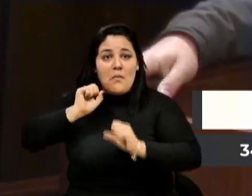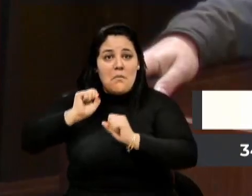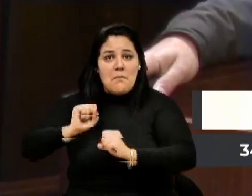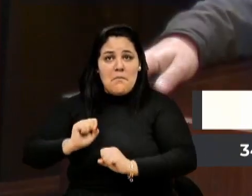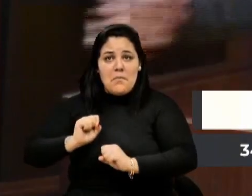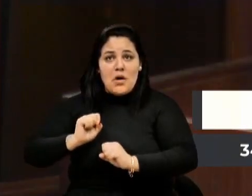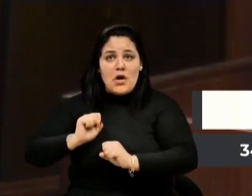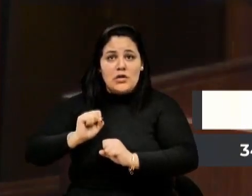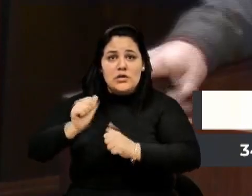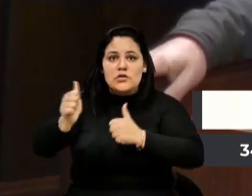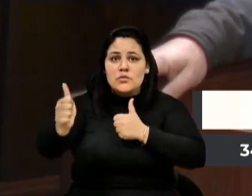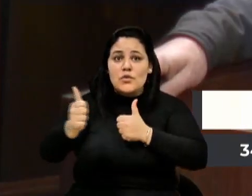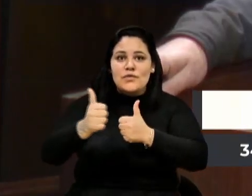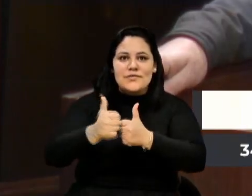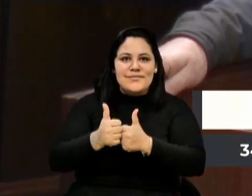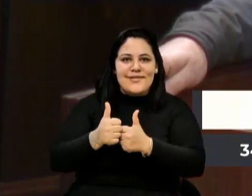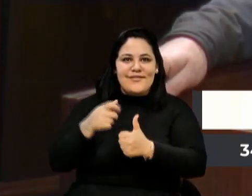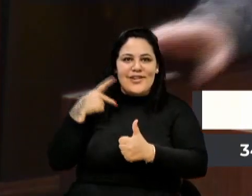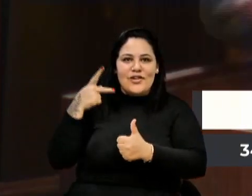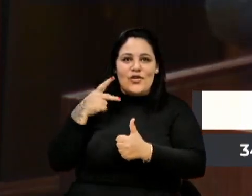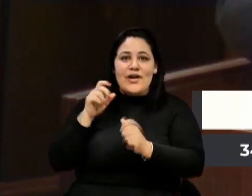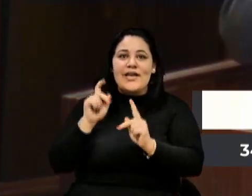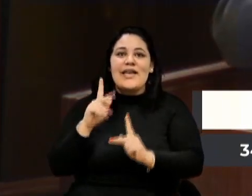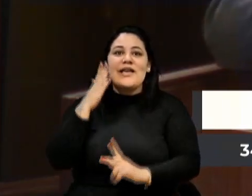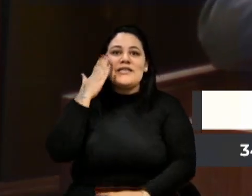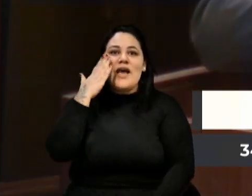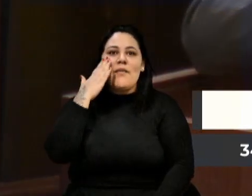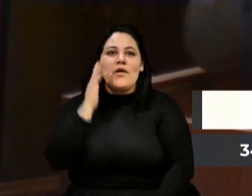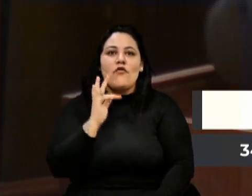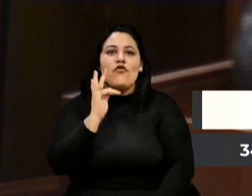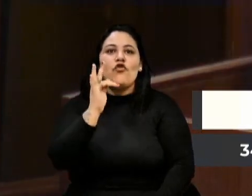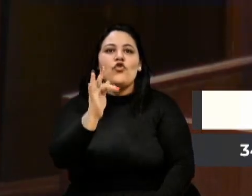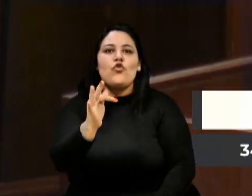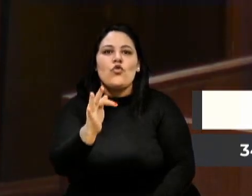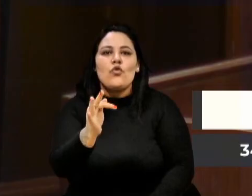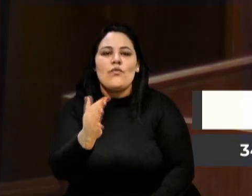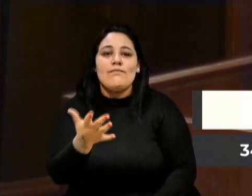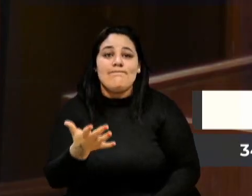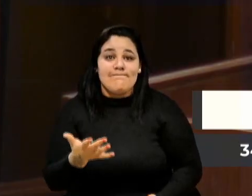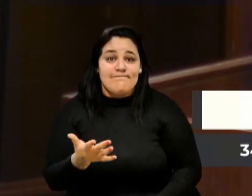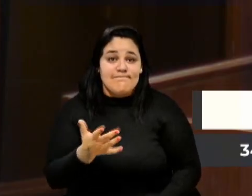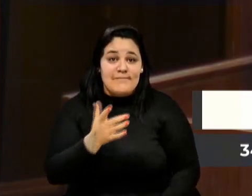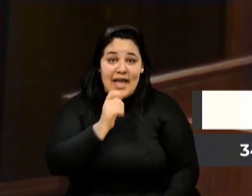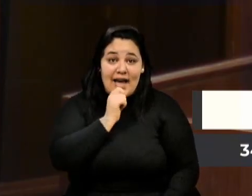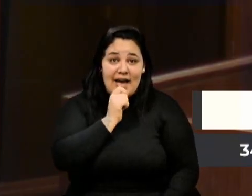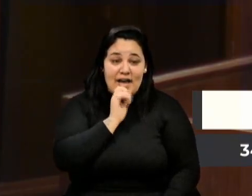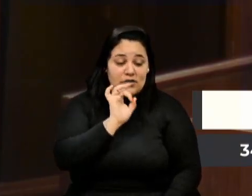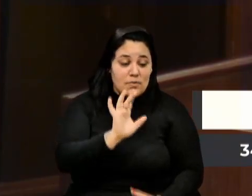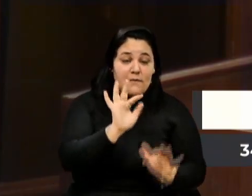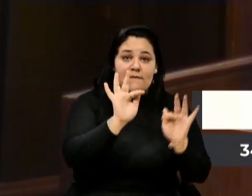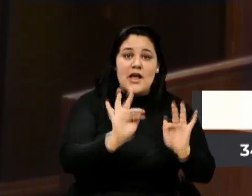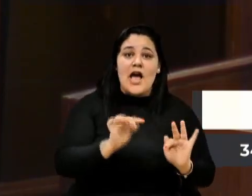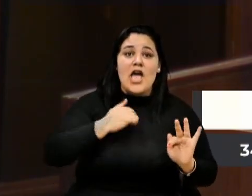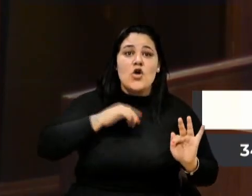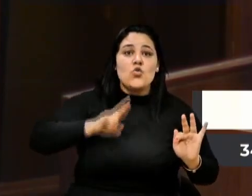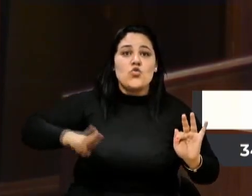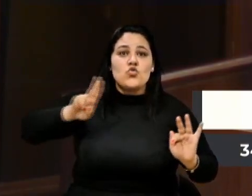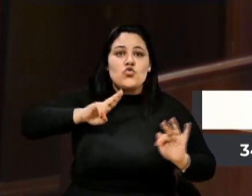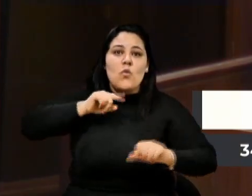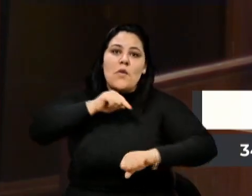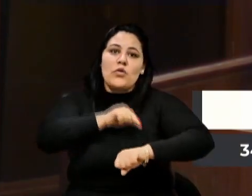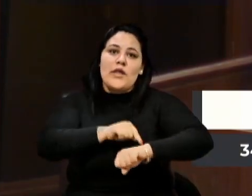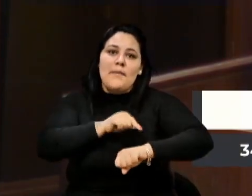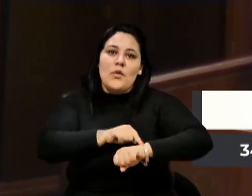bem próximos, vereador, quem sabe, num futuro não tão distante. Ainda, para concluir, eu utilizo meu tempo